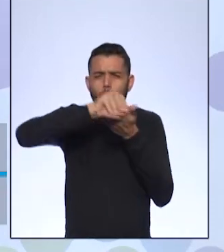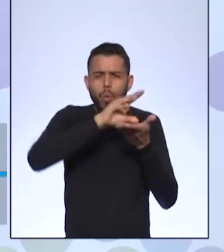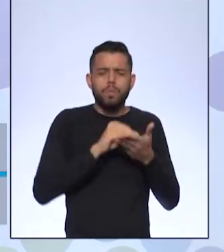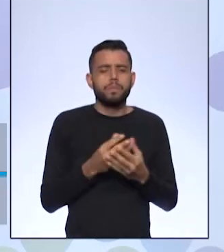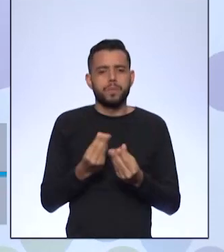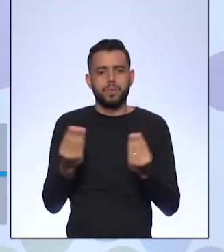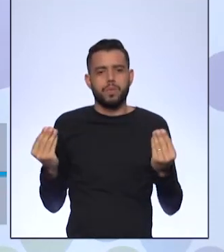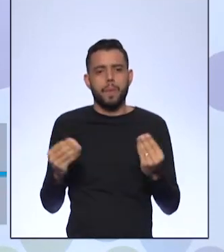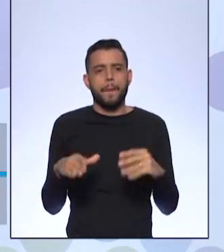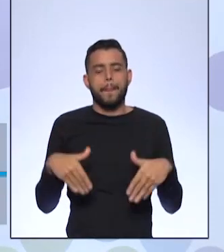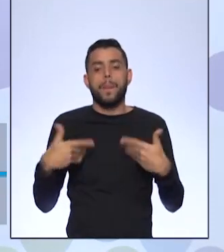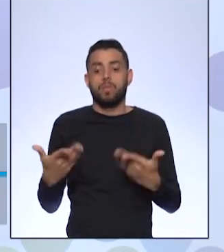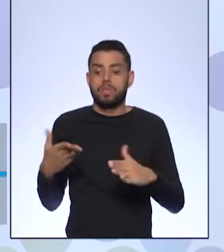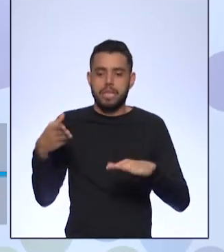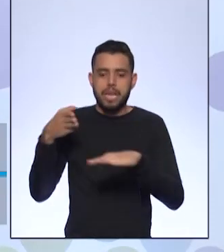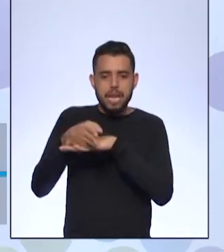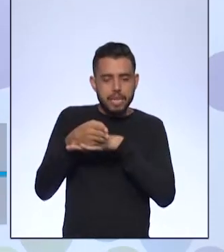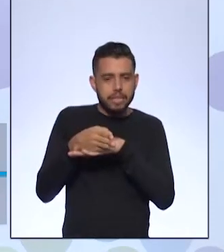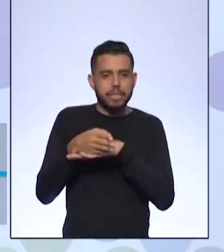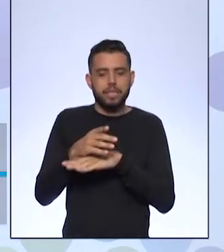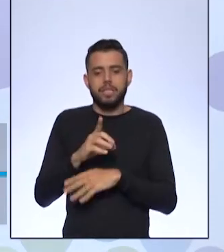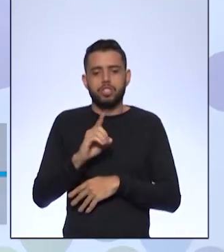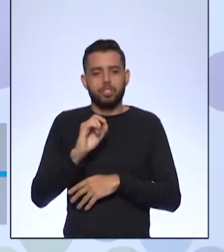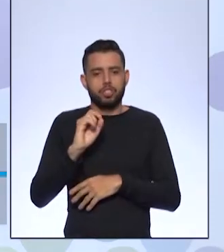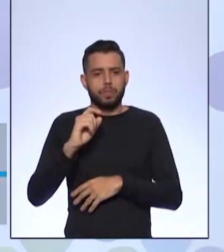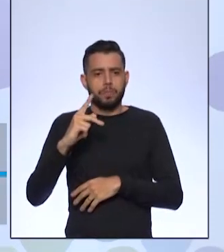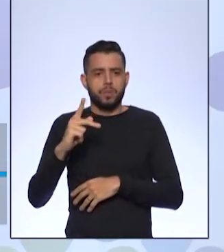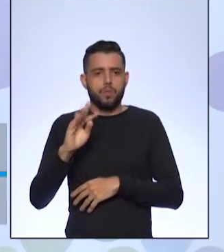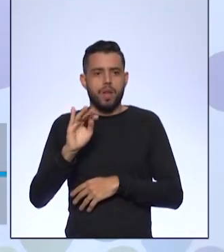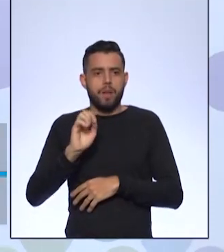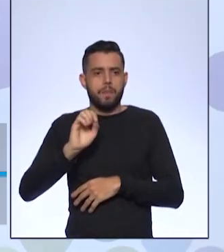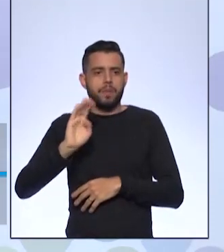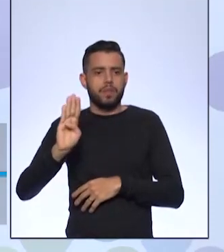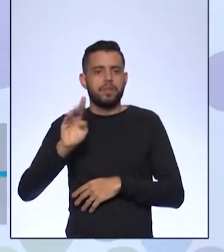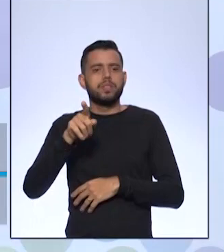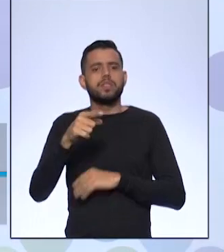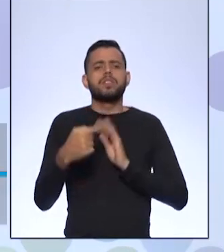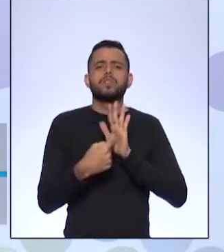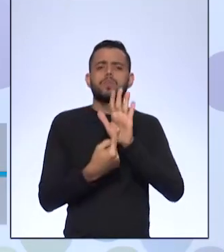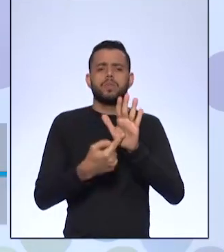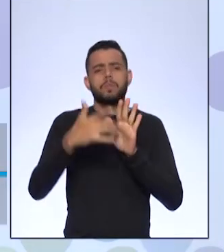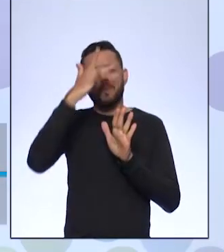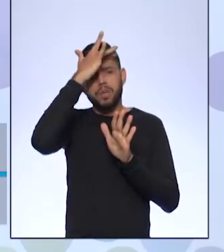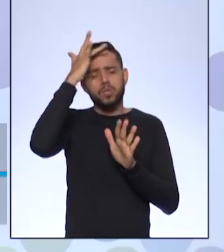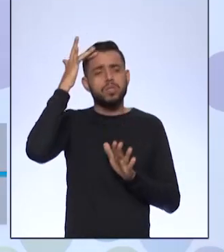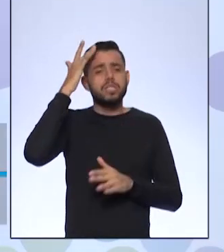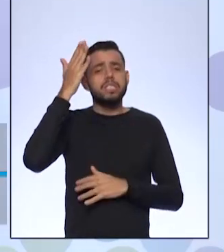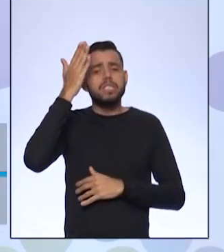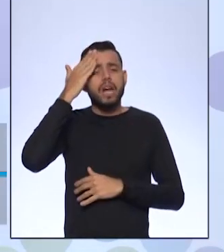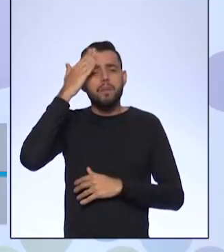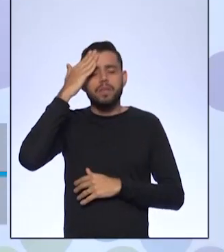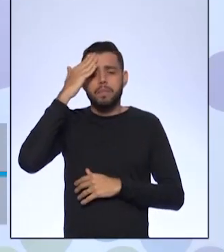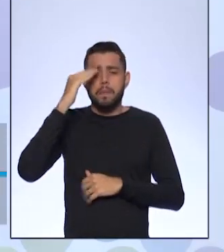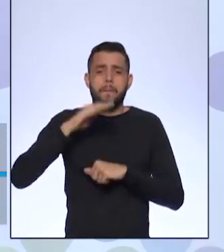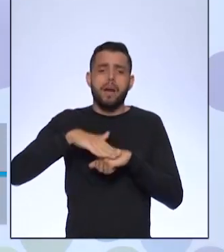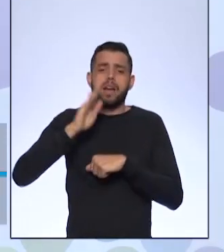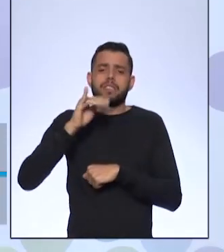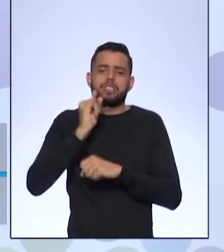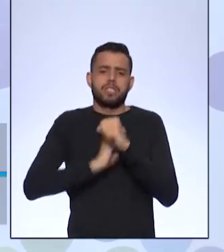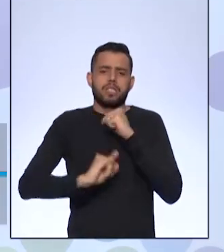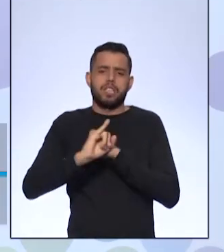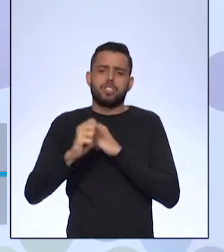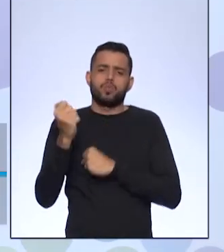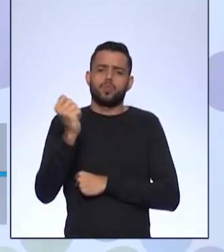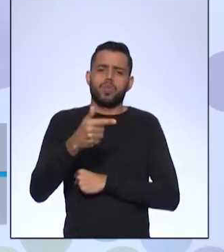quando você entra na Deep Web, você está se expondo para pessoas que têm mais noção de internet do que você, que